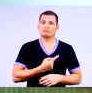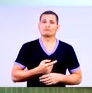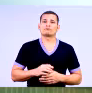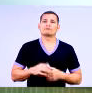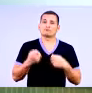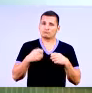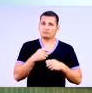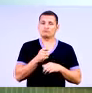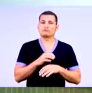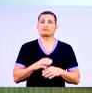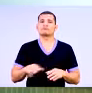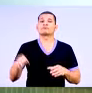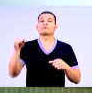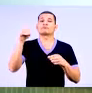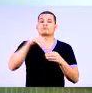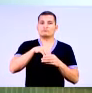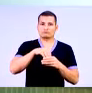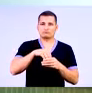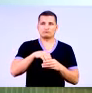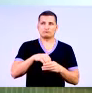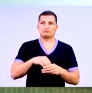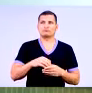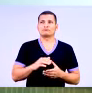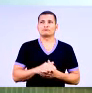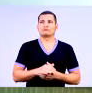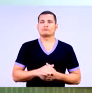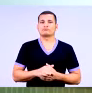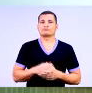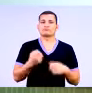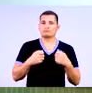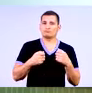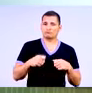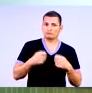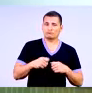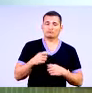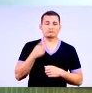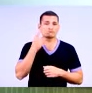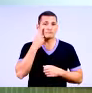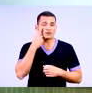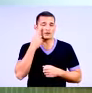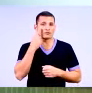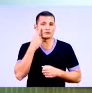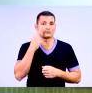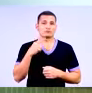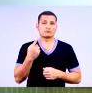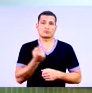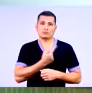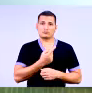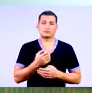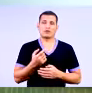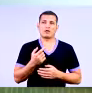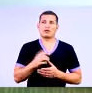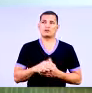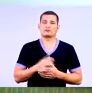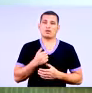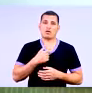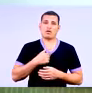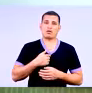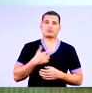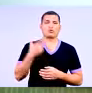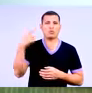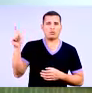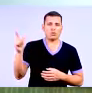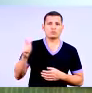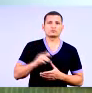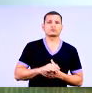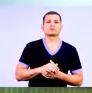e precisamos ser avaliados a partir de nós mesmos, né? Eu, por exemplo, sou uma outra de muitas outras pessoas,